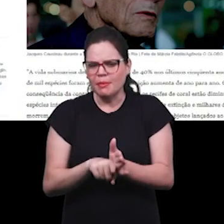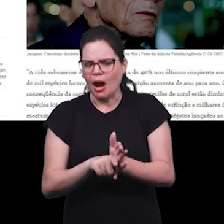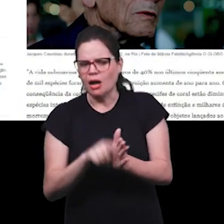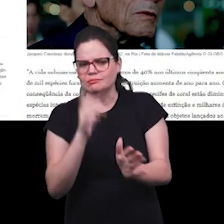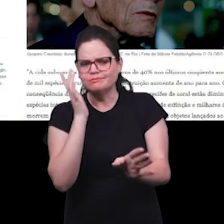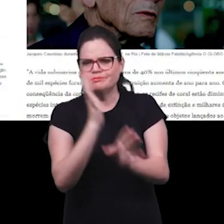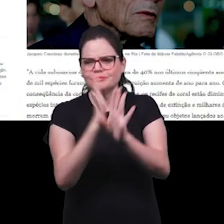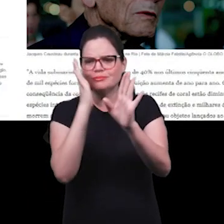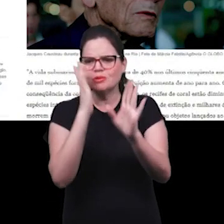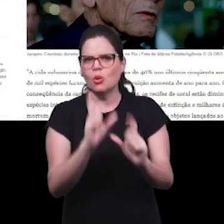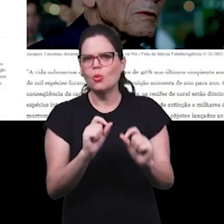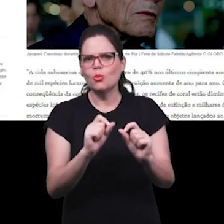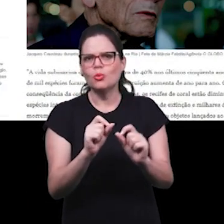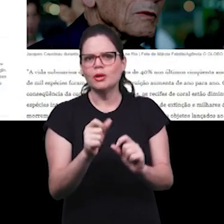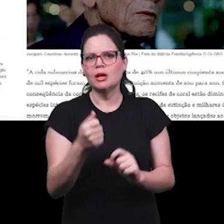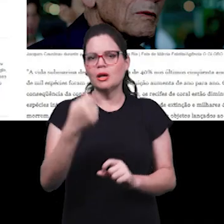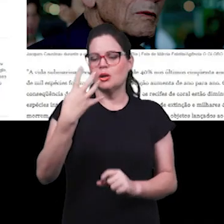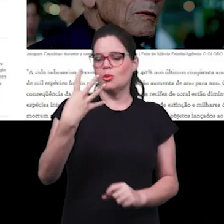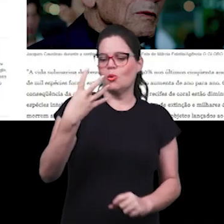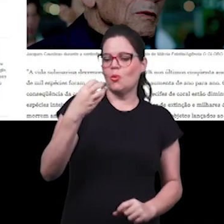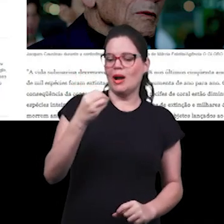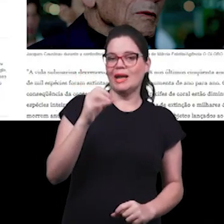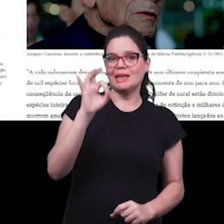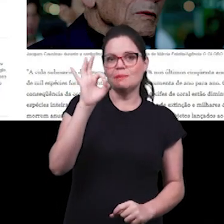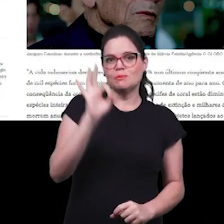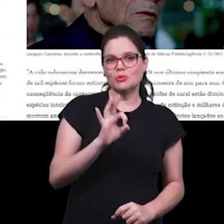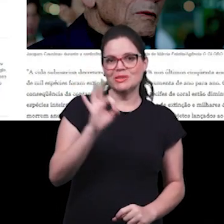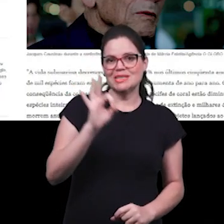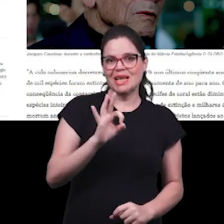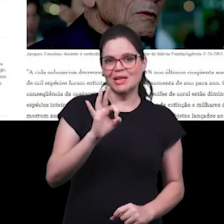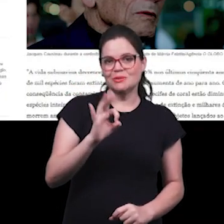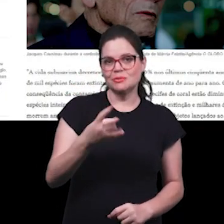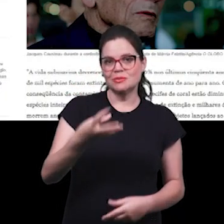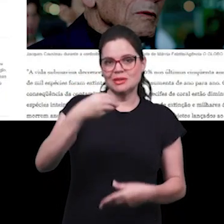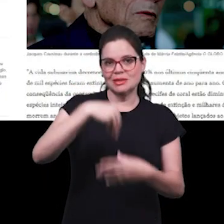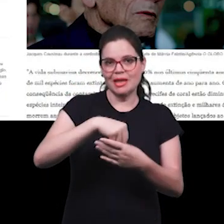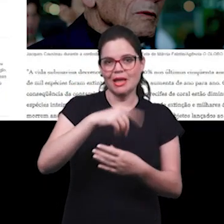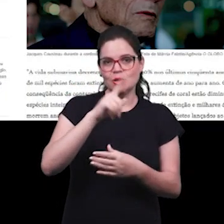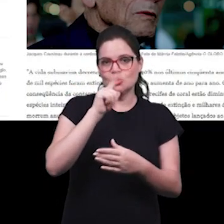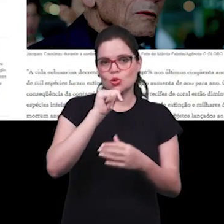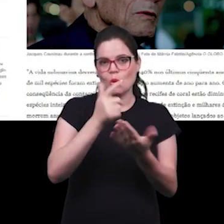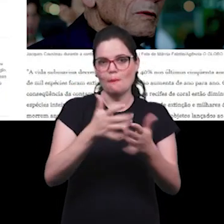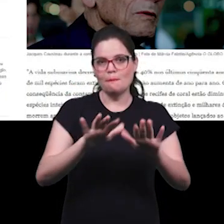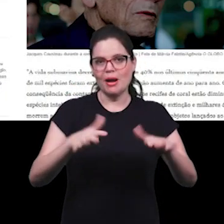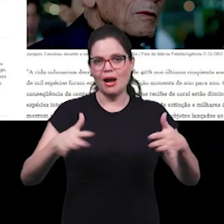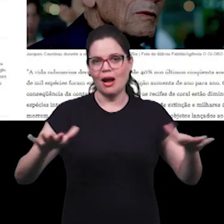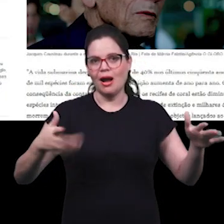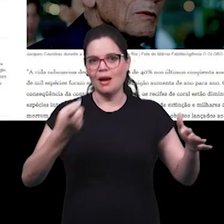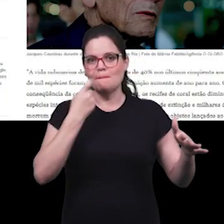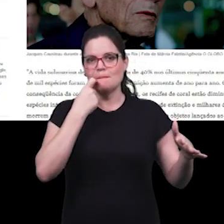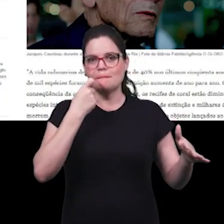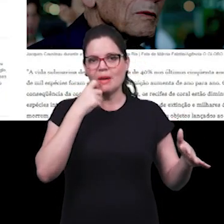dos seres vivos do mar desapareceu nos últimos 50 anos.